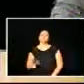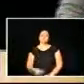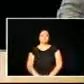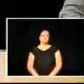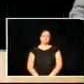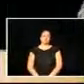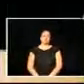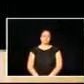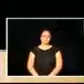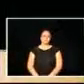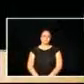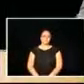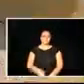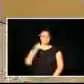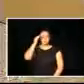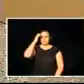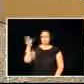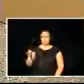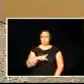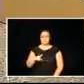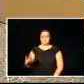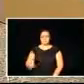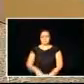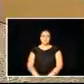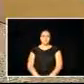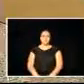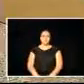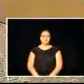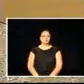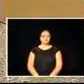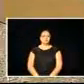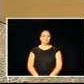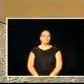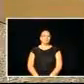são as minhas considerações, presidente. Vereador